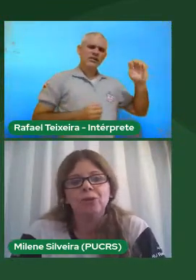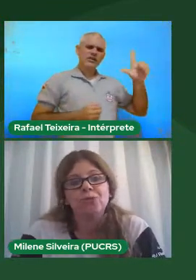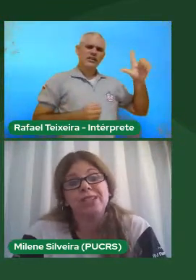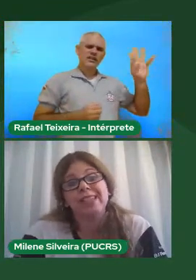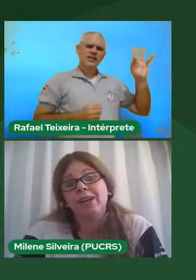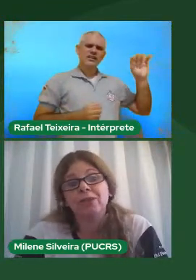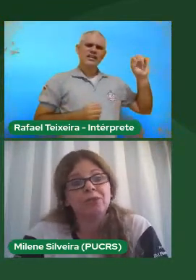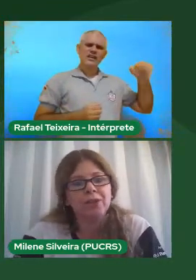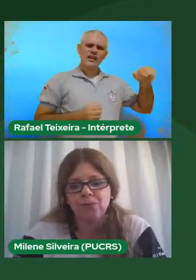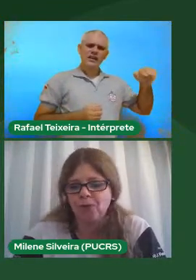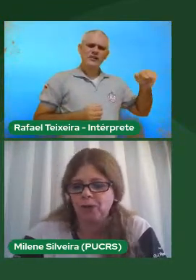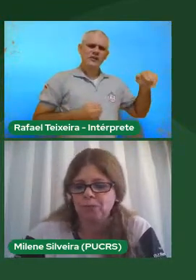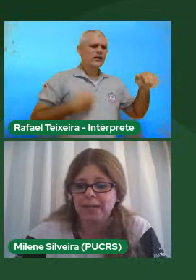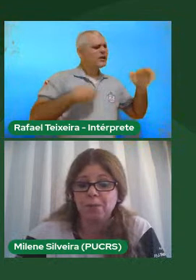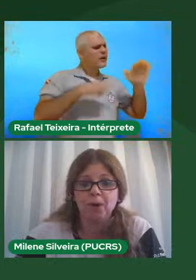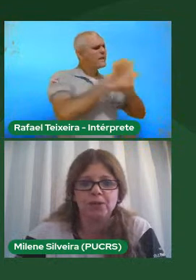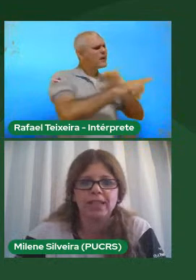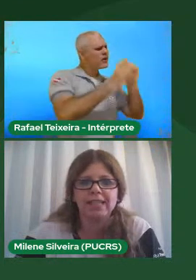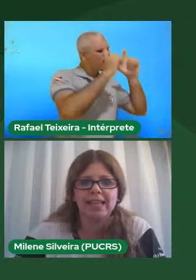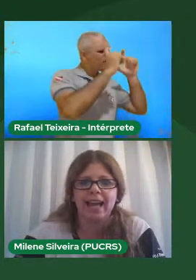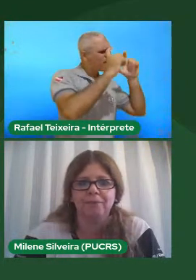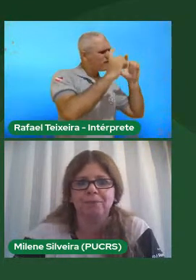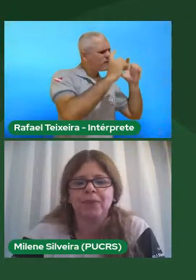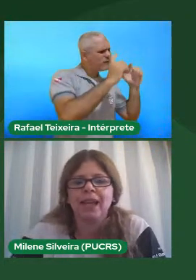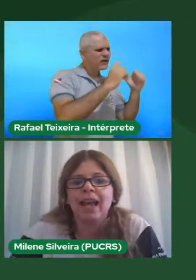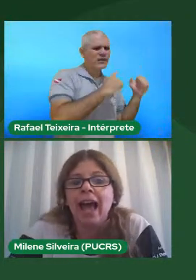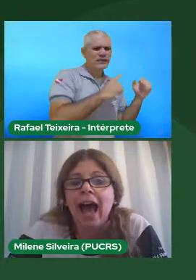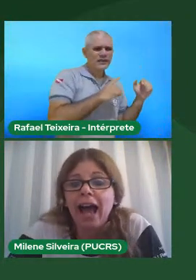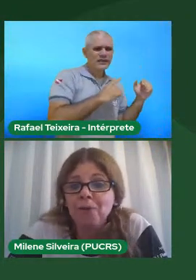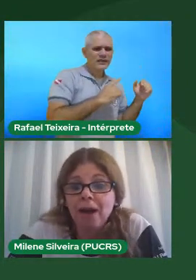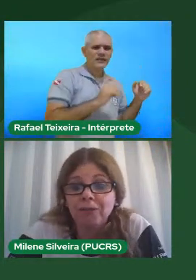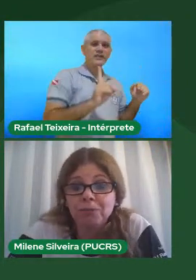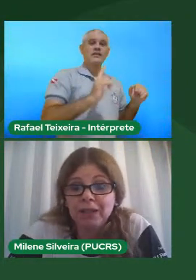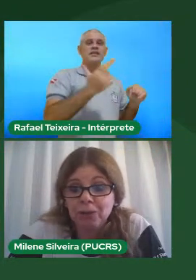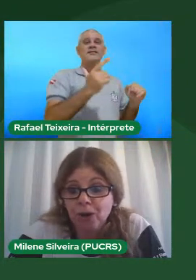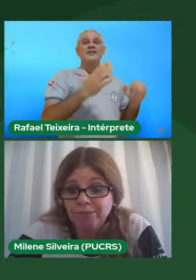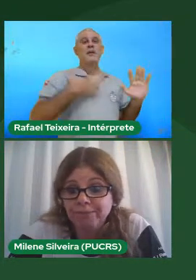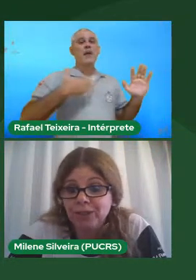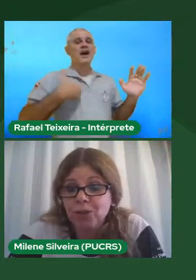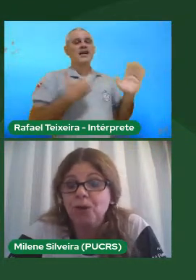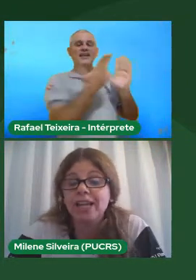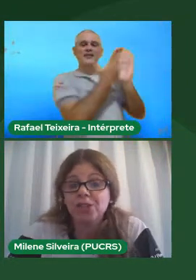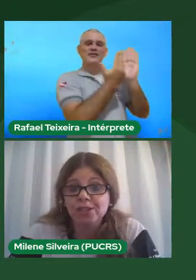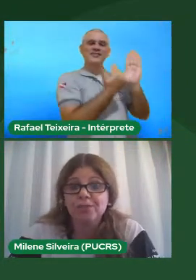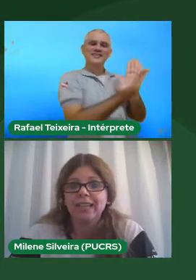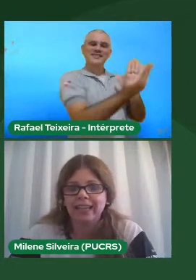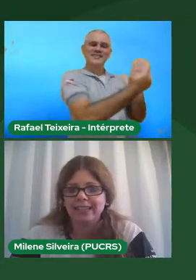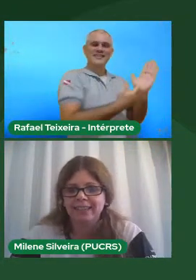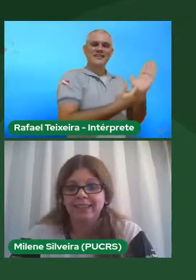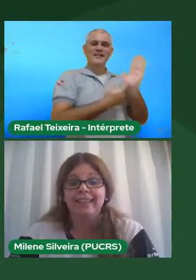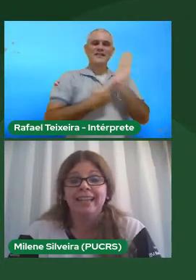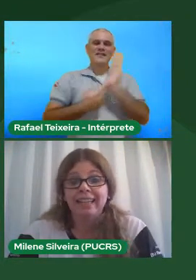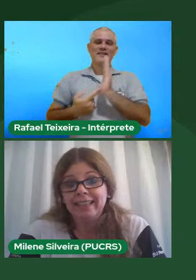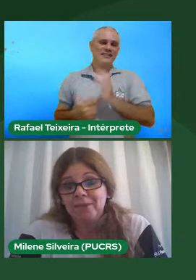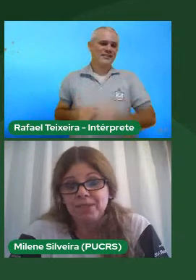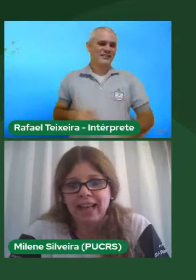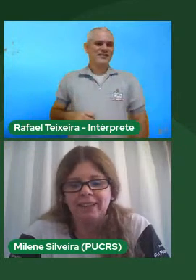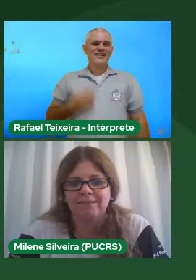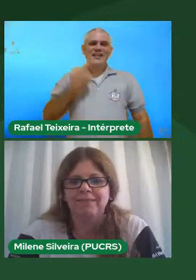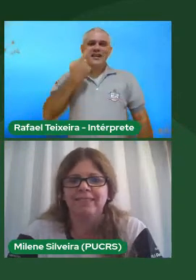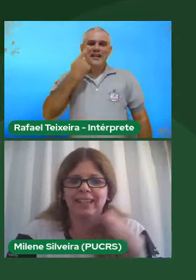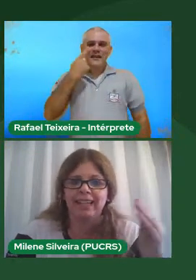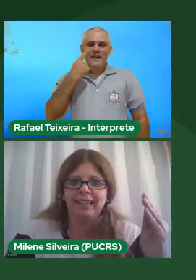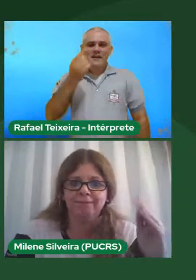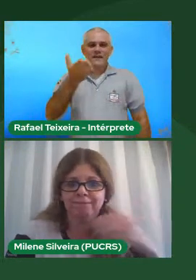aí o Elton disse, eu não tenho foto, mas eu posso desenhar. Aí o Elton me mandou o registro dele, que temos